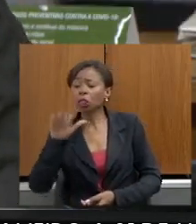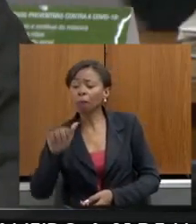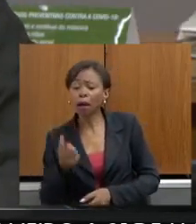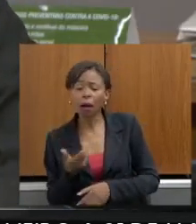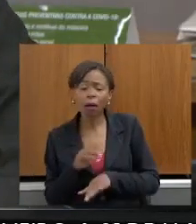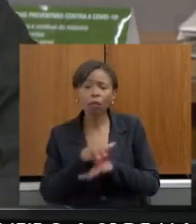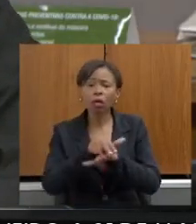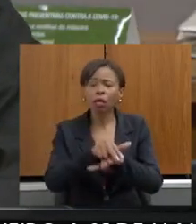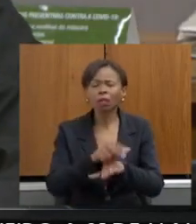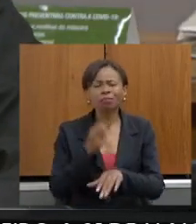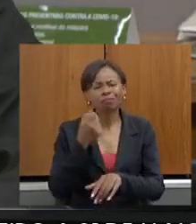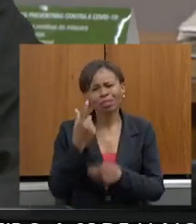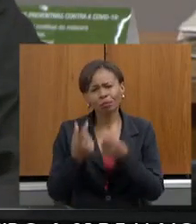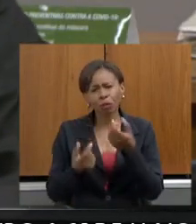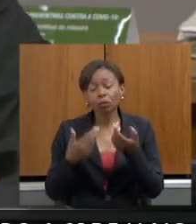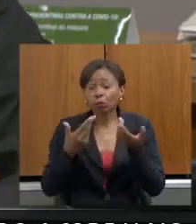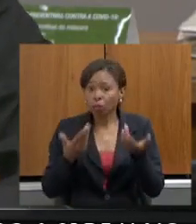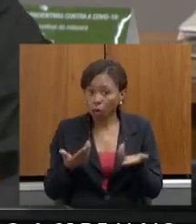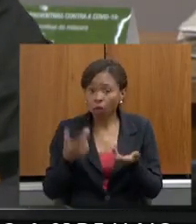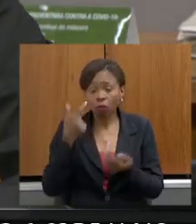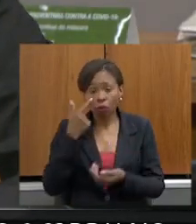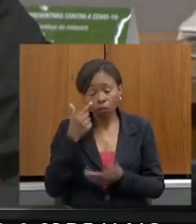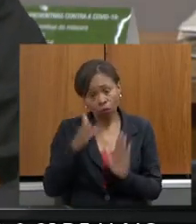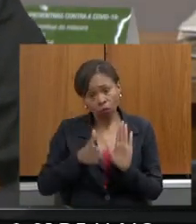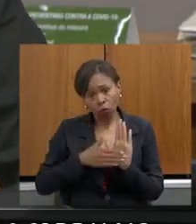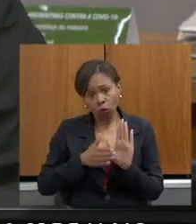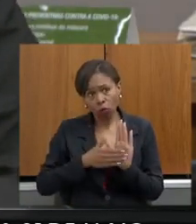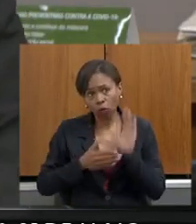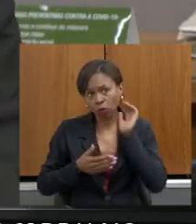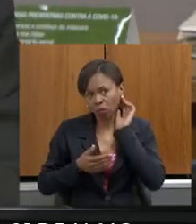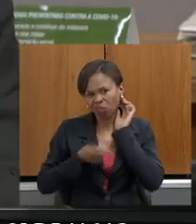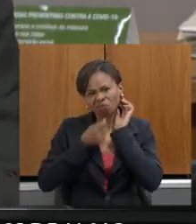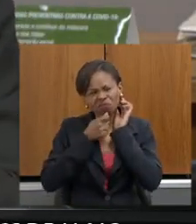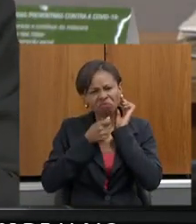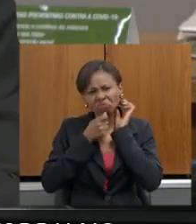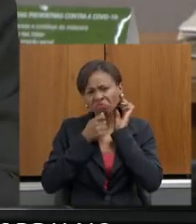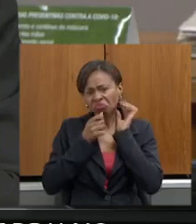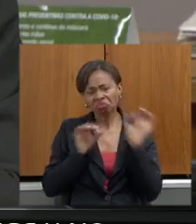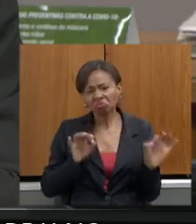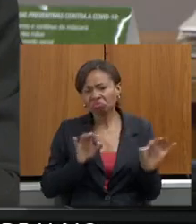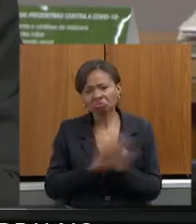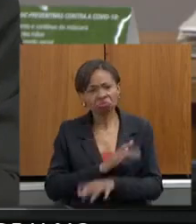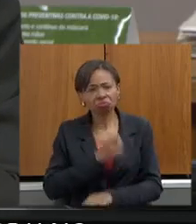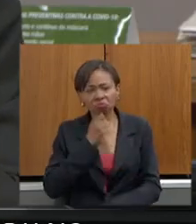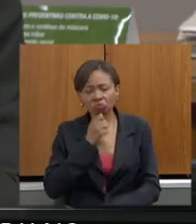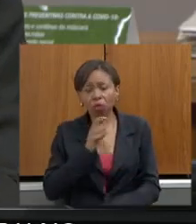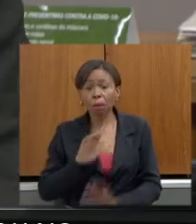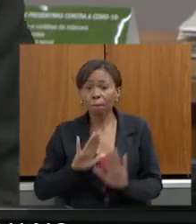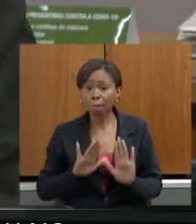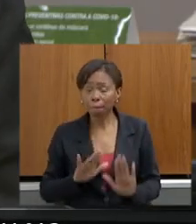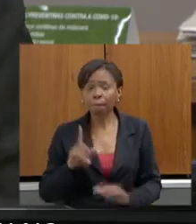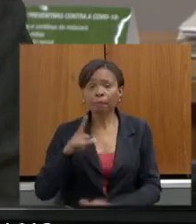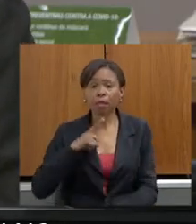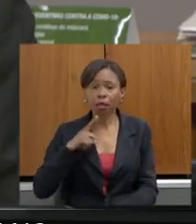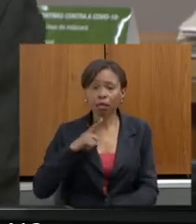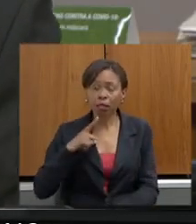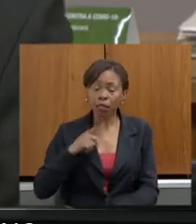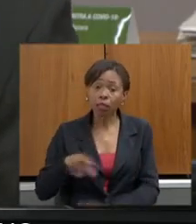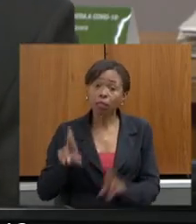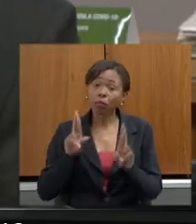gente uma provar uma proposta dele que ainda não se concretizou mas tem o